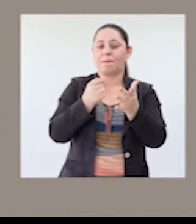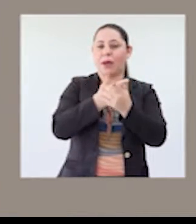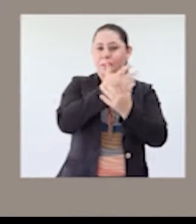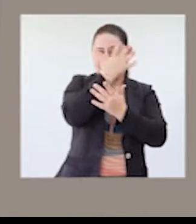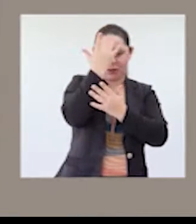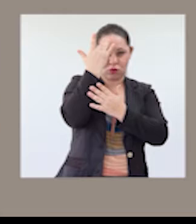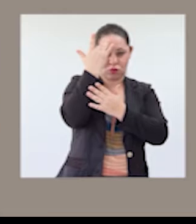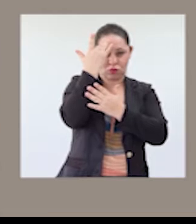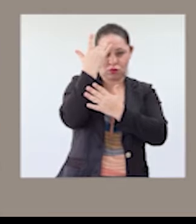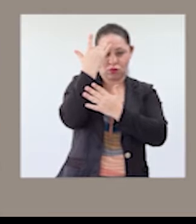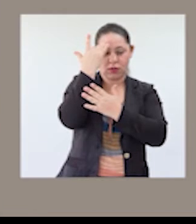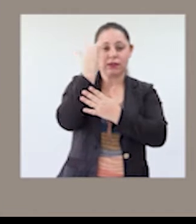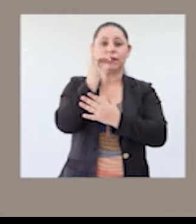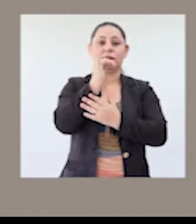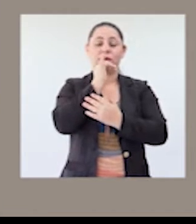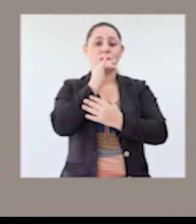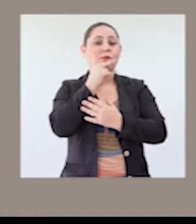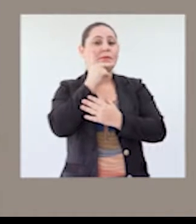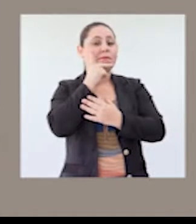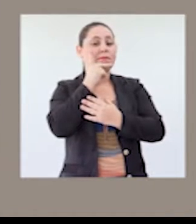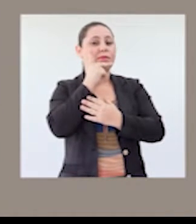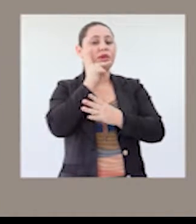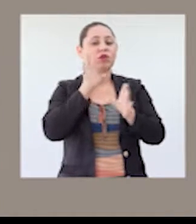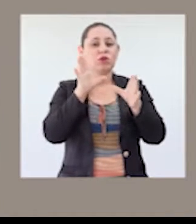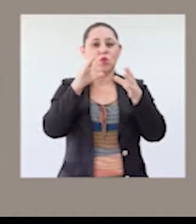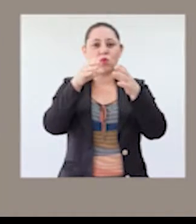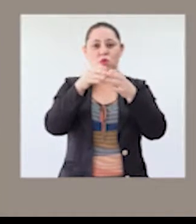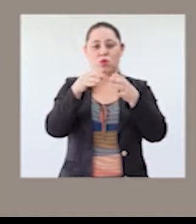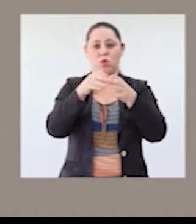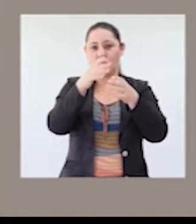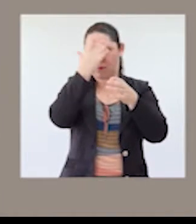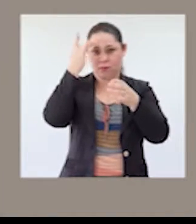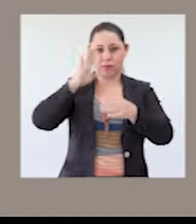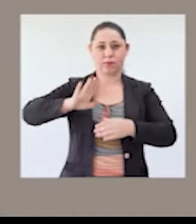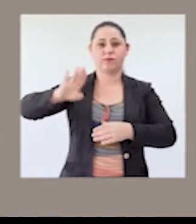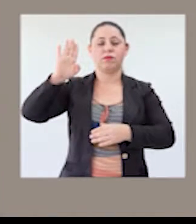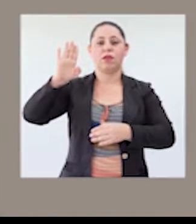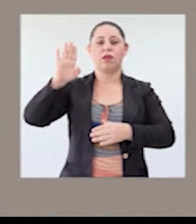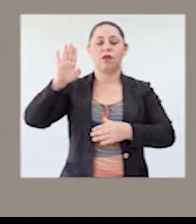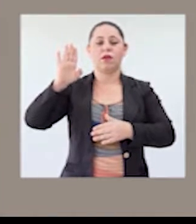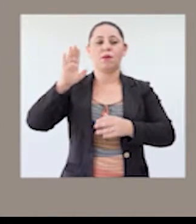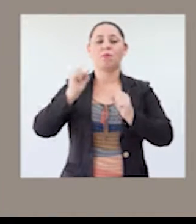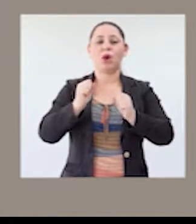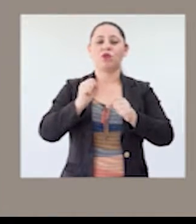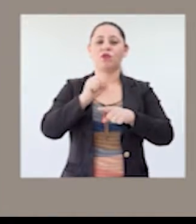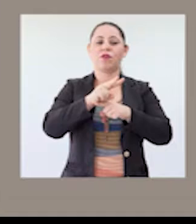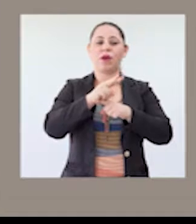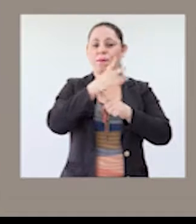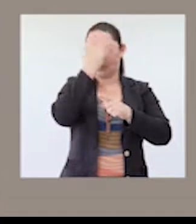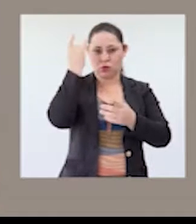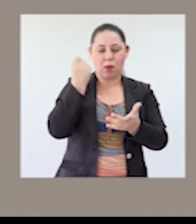patrocinado. O eleitor pode, aliás, o partido, a coligação, o candidato pode contratar esse tipo de